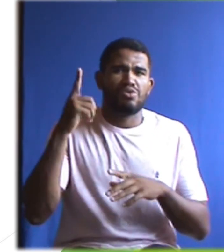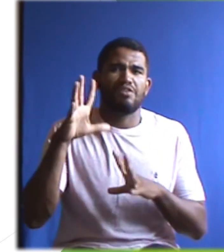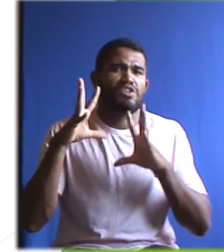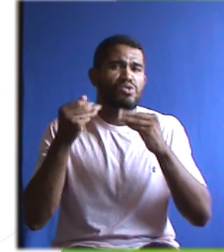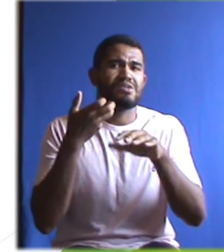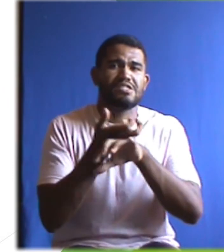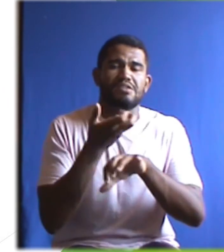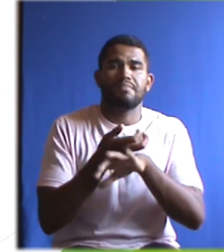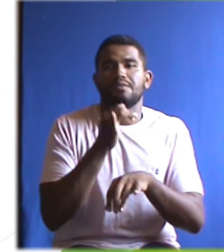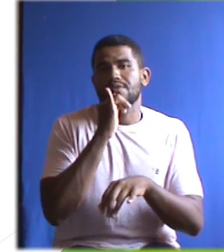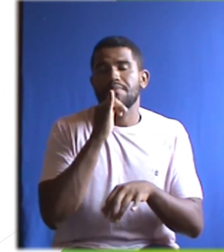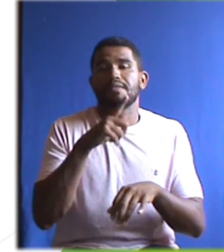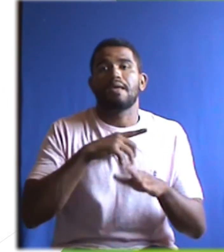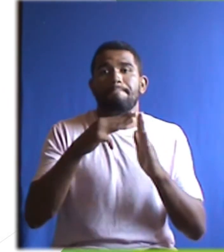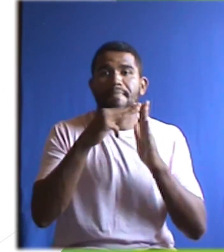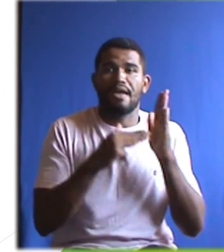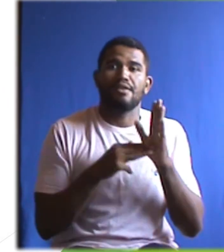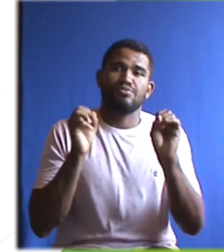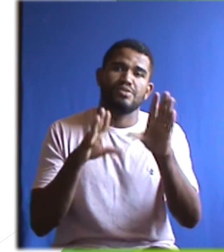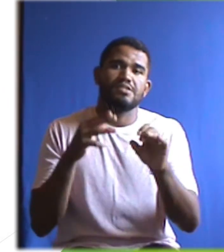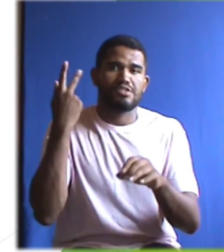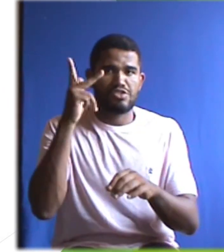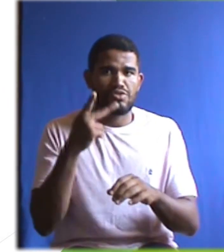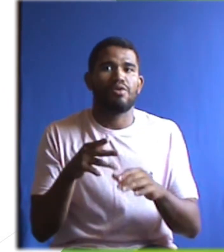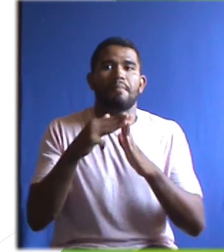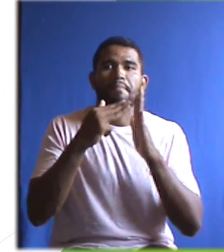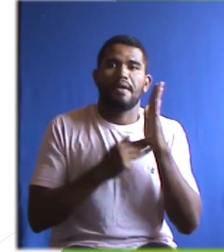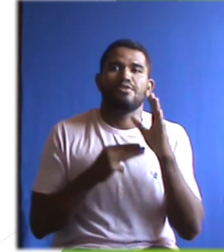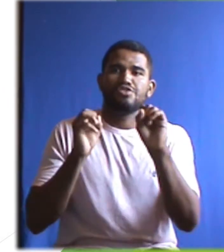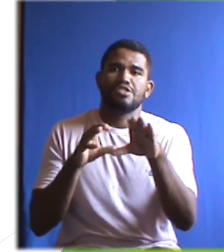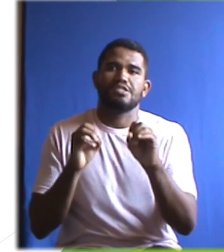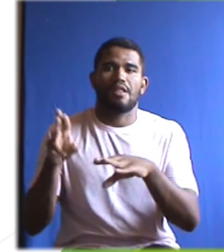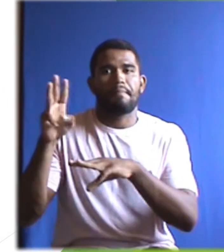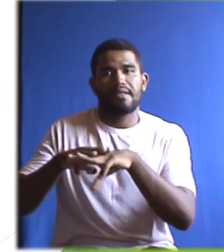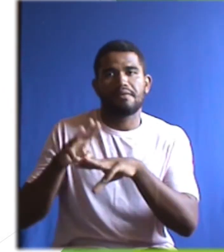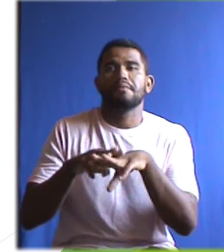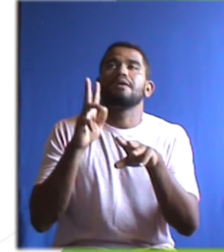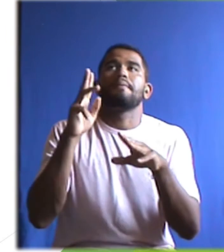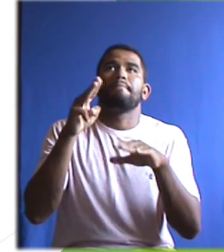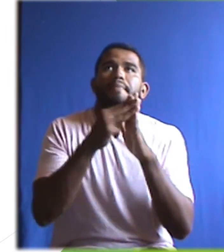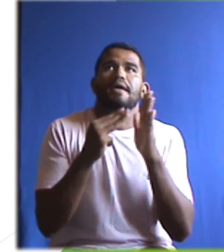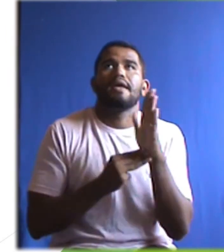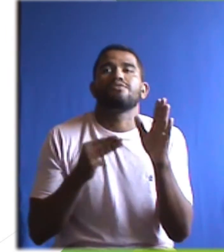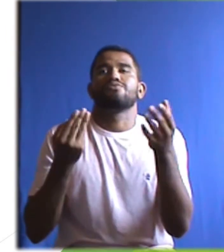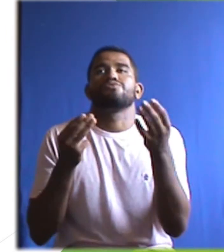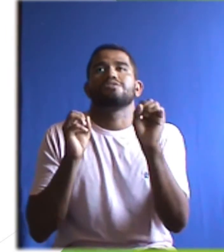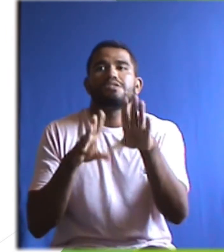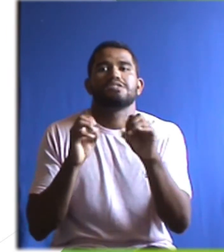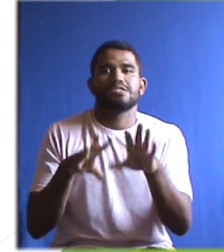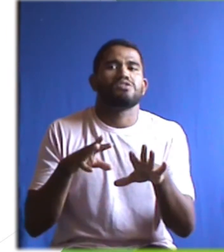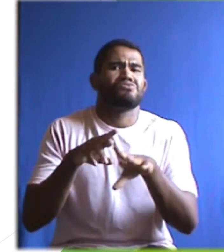matemática, na história. Então, existe um método de se ensinar história. E dentro desse método haverá técnicas, que são os